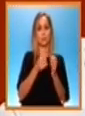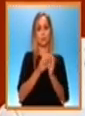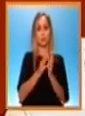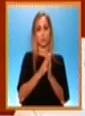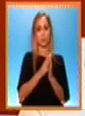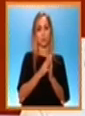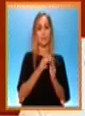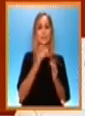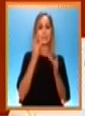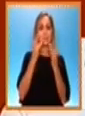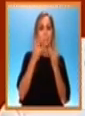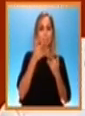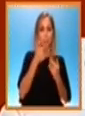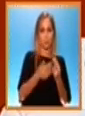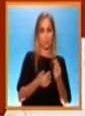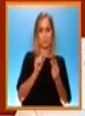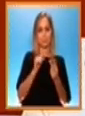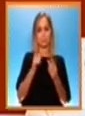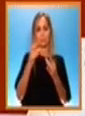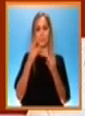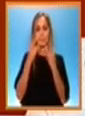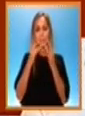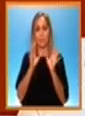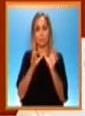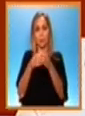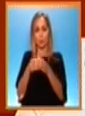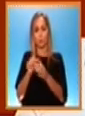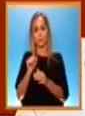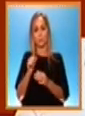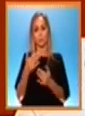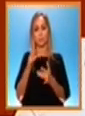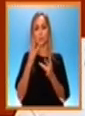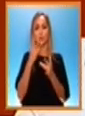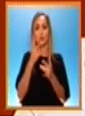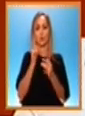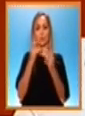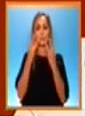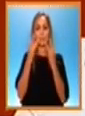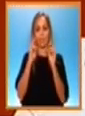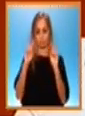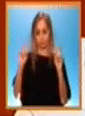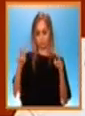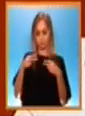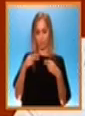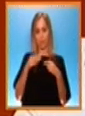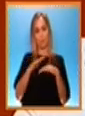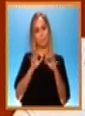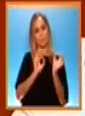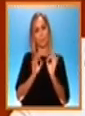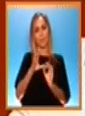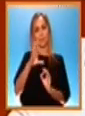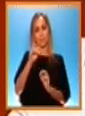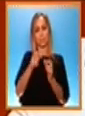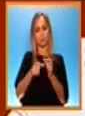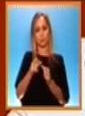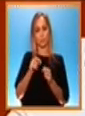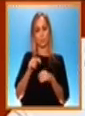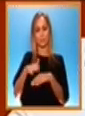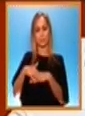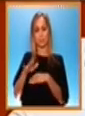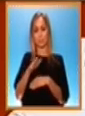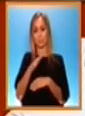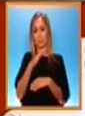teatro experimental? Tem. Tem que haver teatro para nichos? Tem. Não pode haver teatro de olhar para um bico feito para 10 pessoas e depois essas 10 pessoas